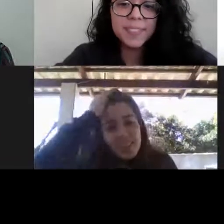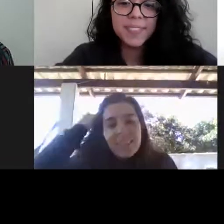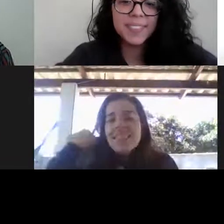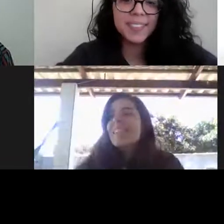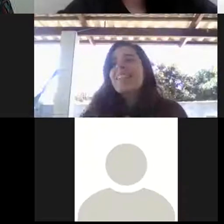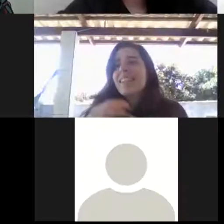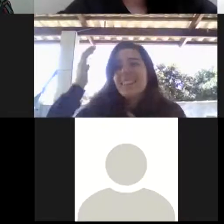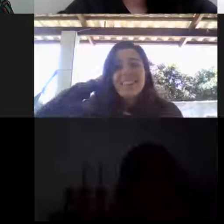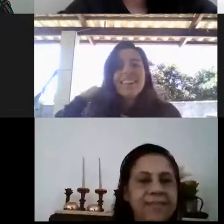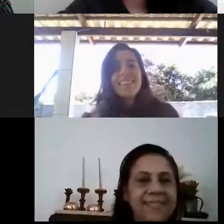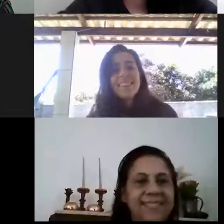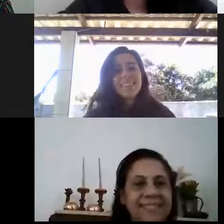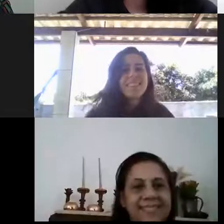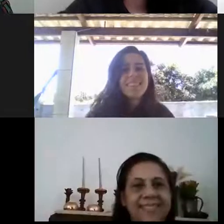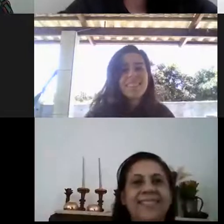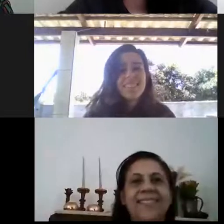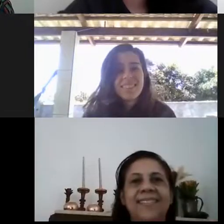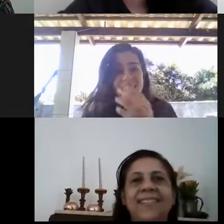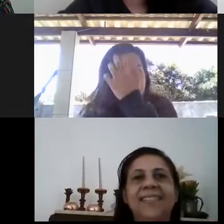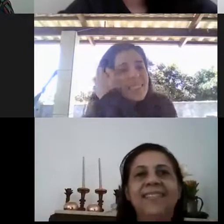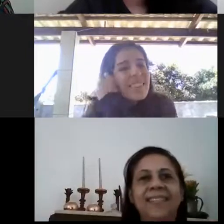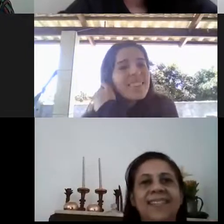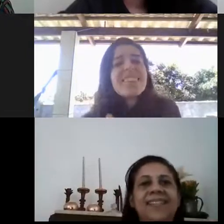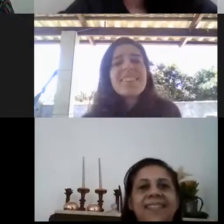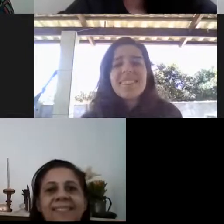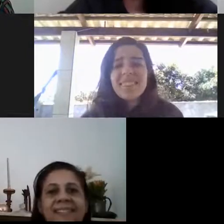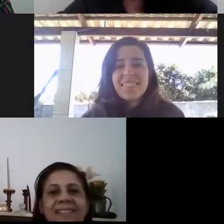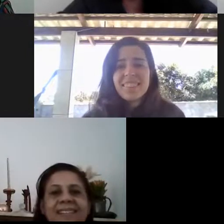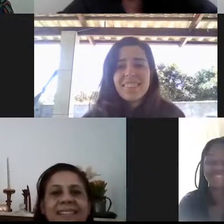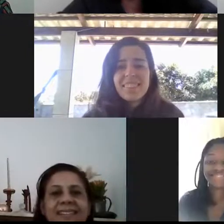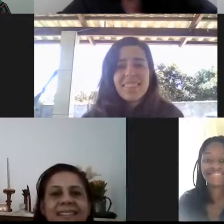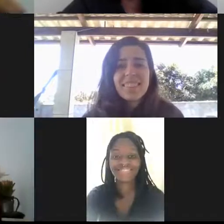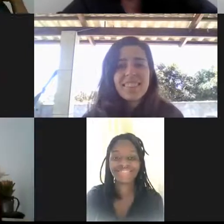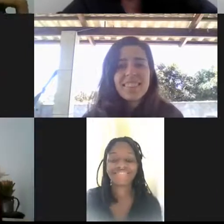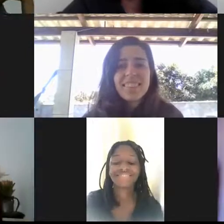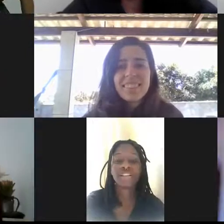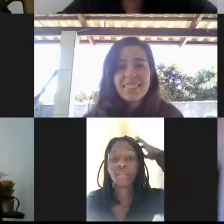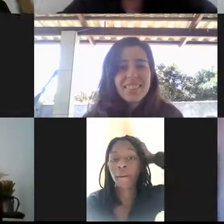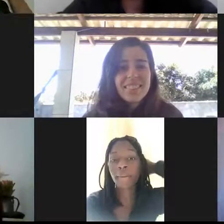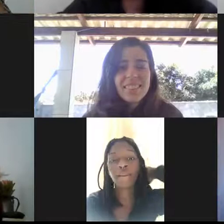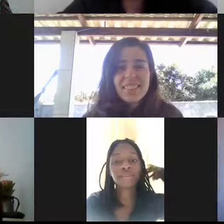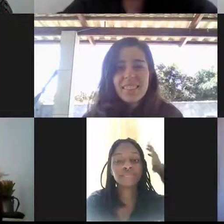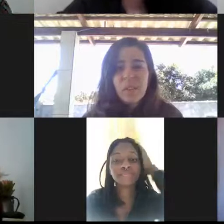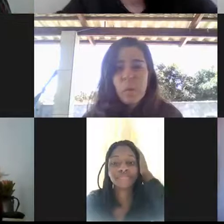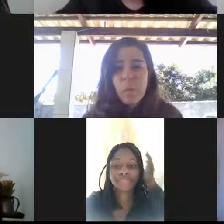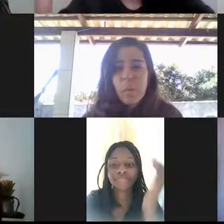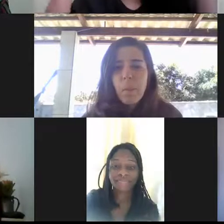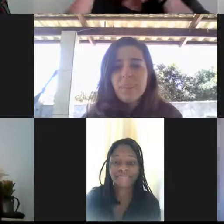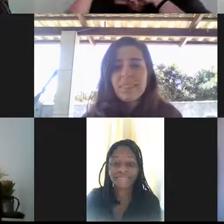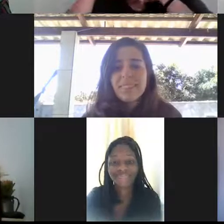quase entrava de pijama também fazendo é muita ousadia muitos aí vou botar uma coisa da velha o que que vai ficar